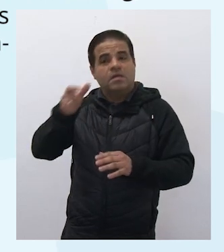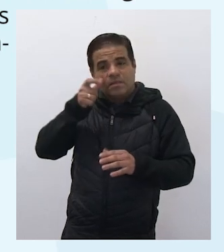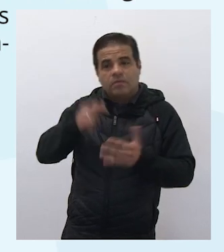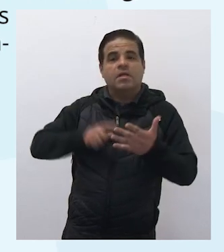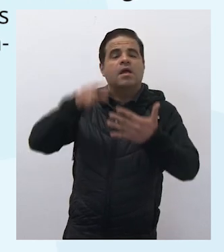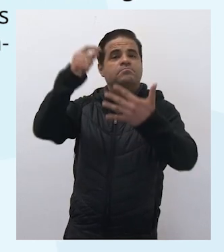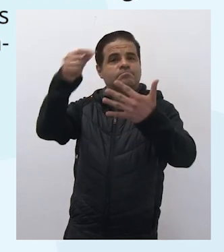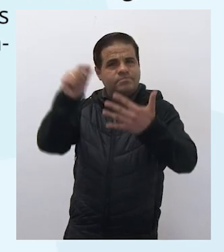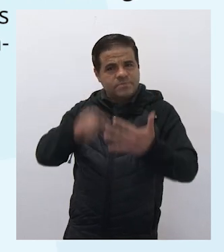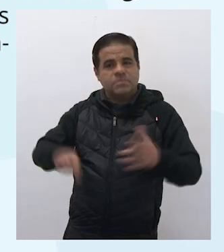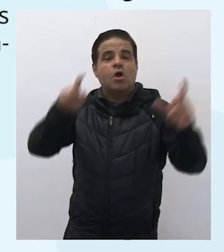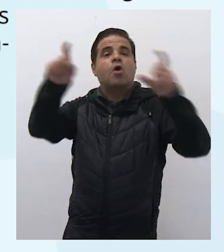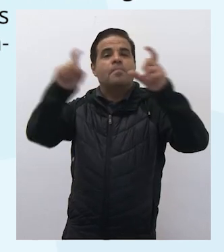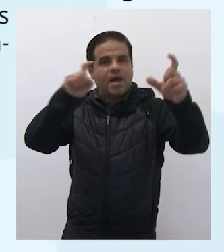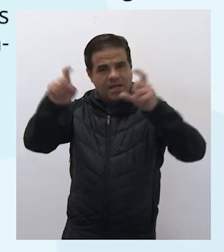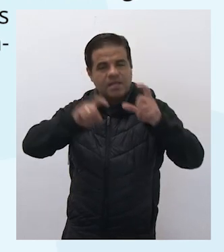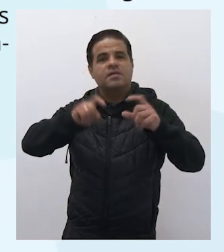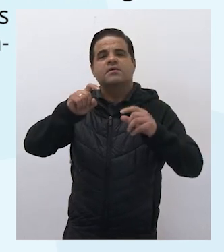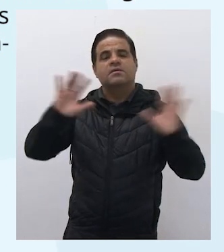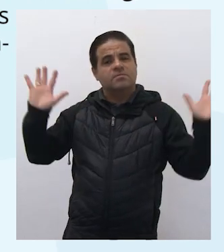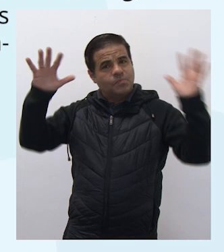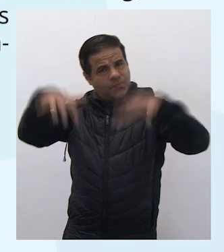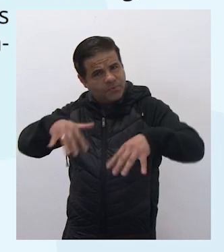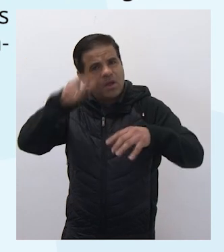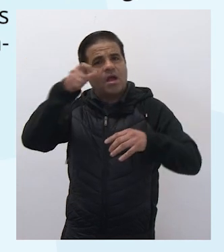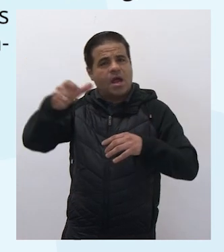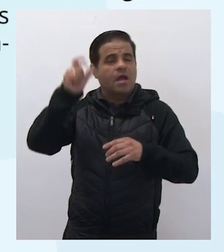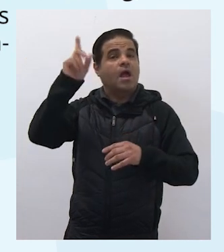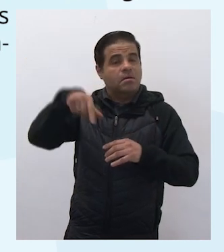brainstorm, normalmente é uma reunião interessantíssima de participar.